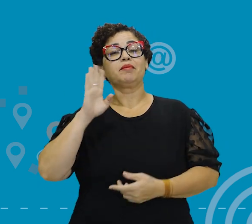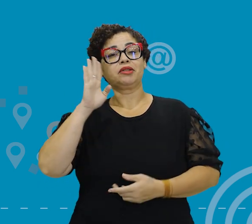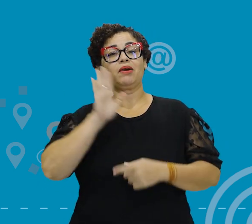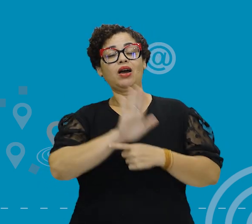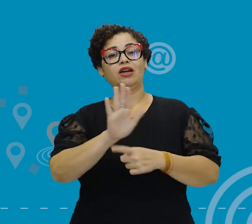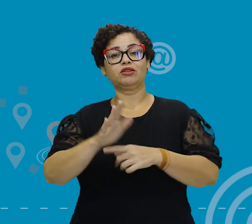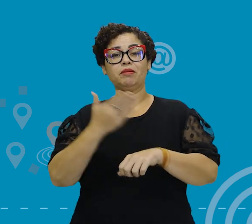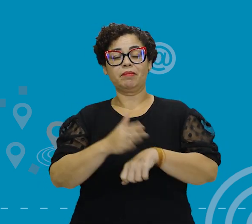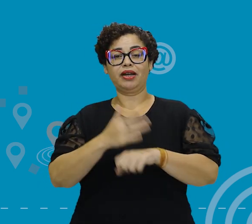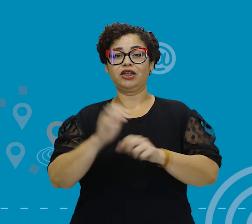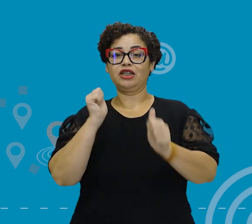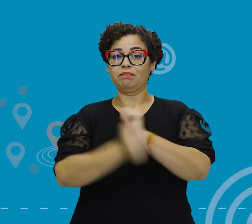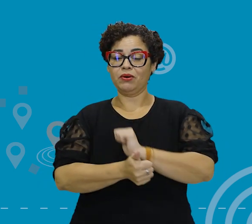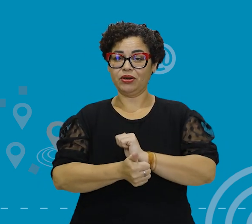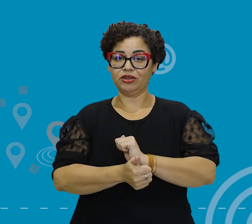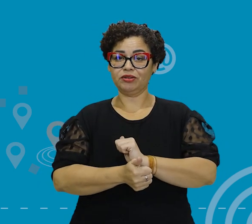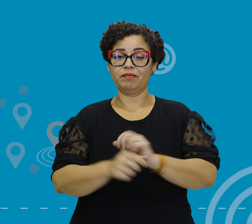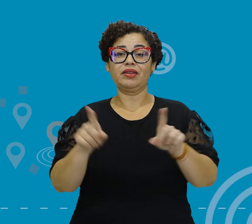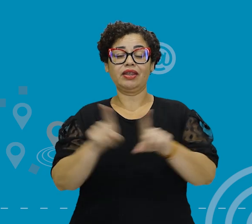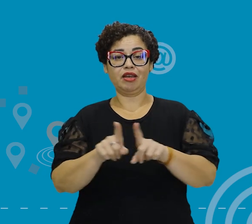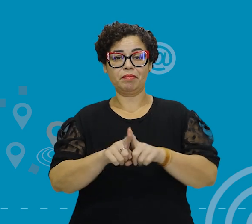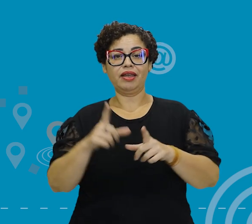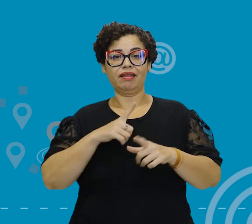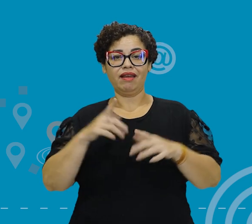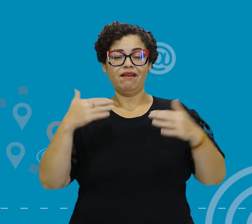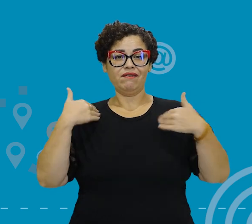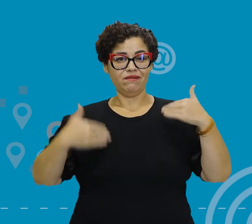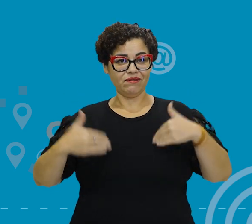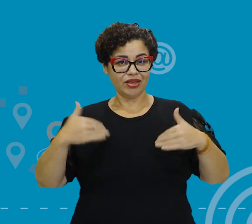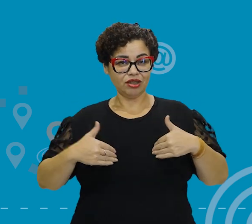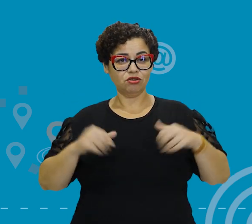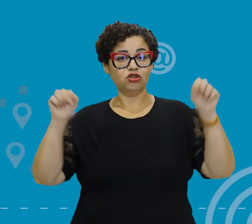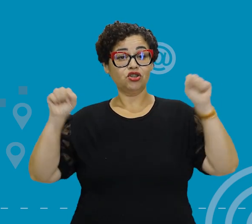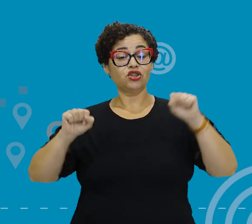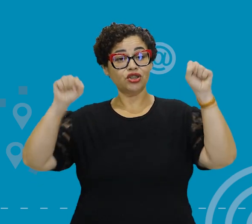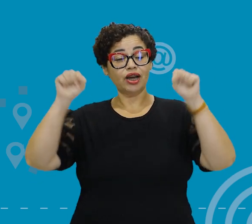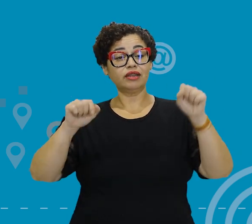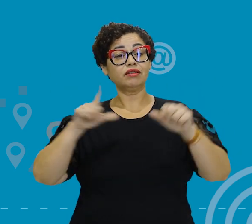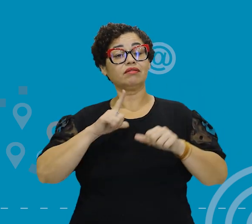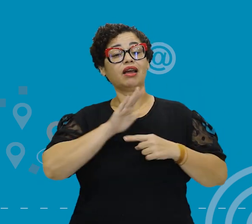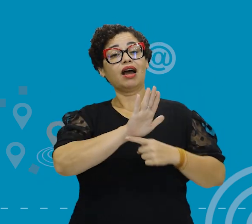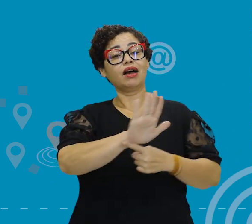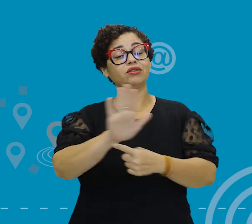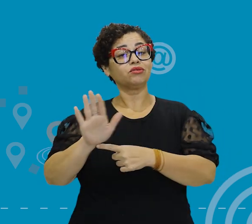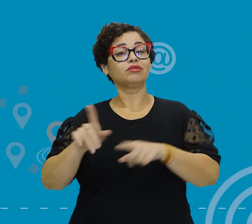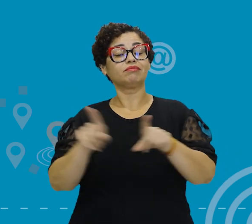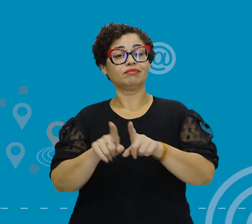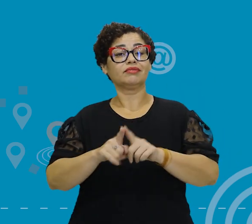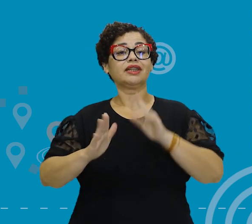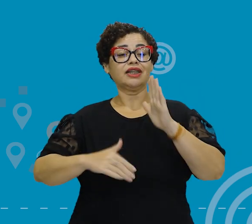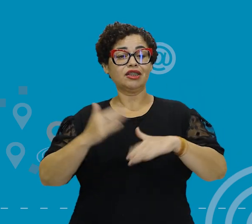prática de outros esportes. Além do aspecto físico, a ginástica contribui também